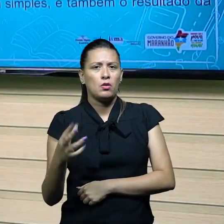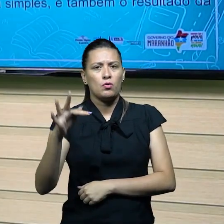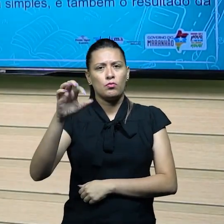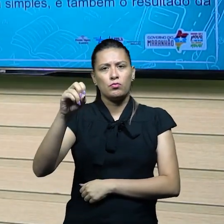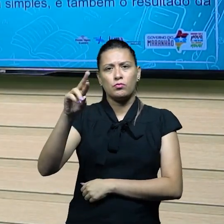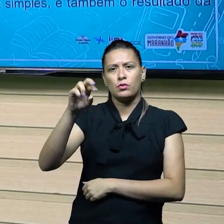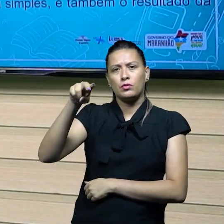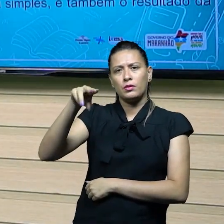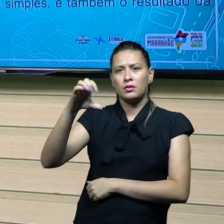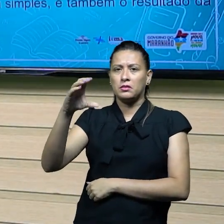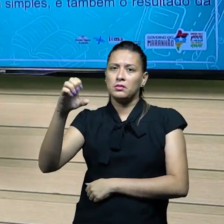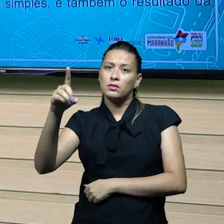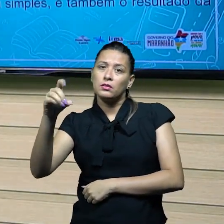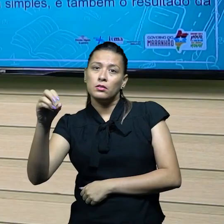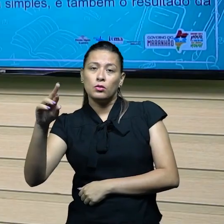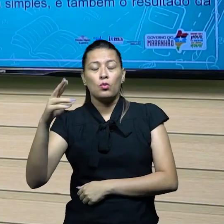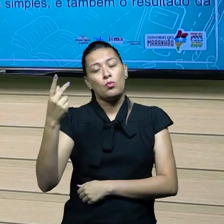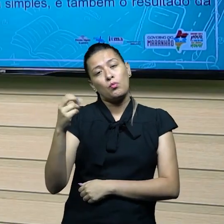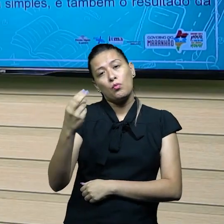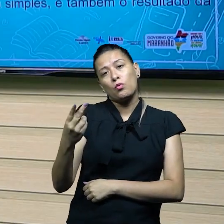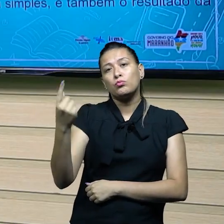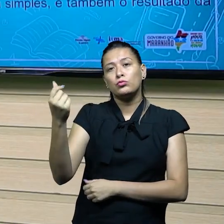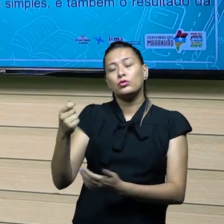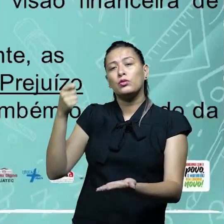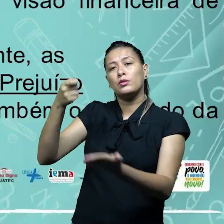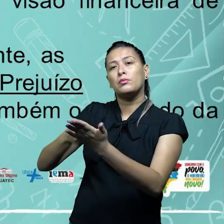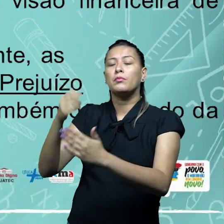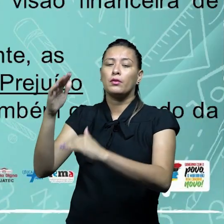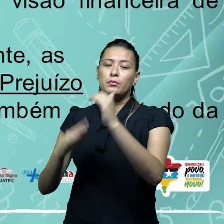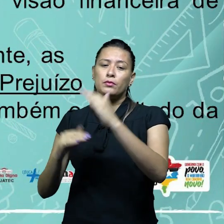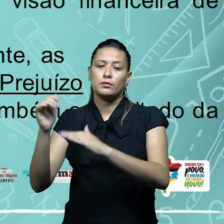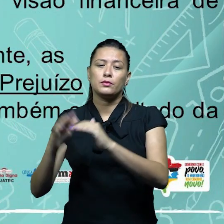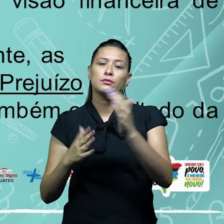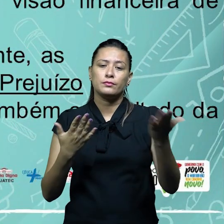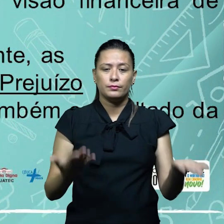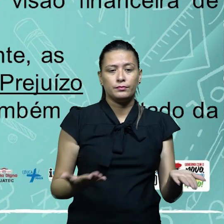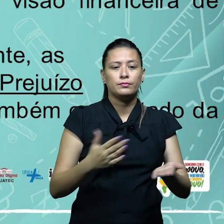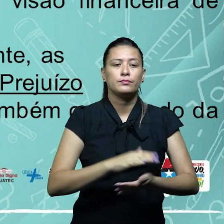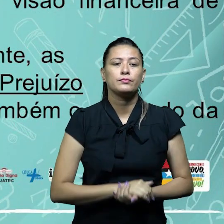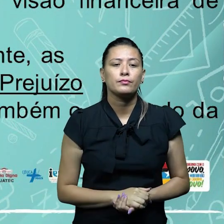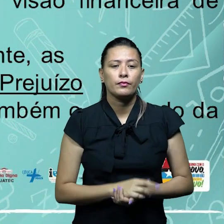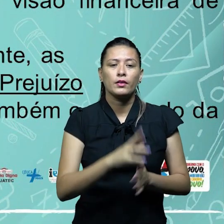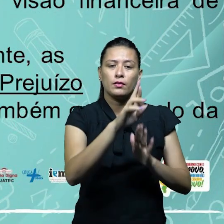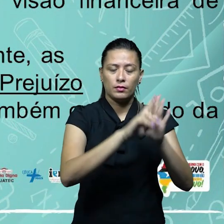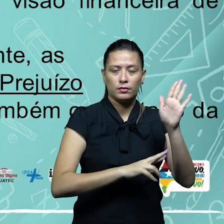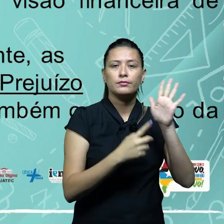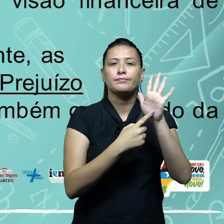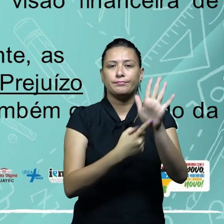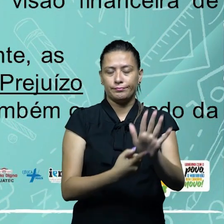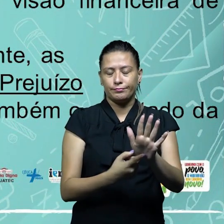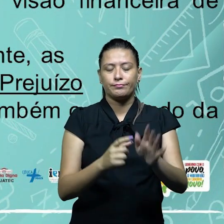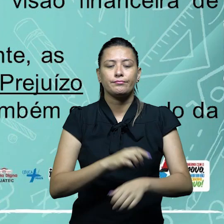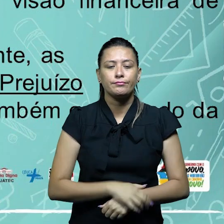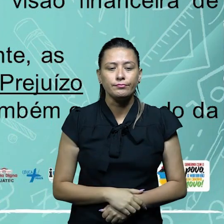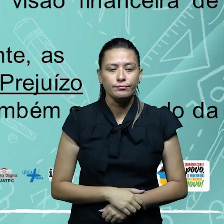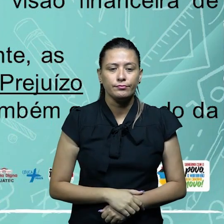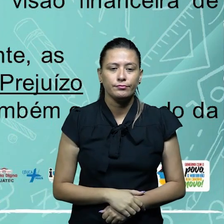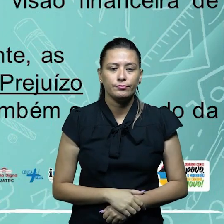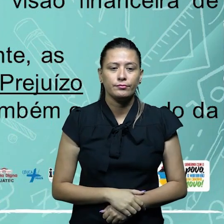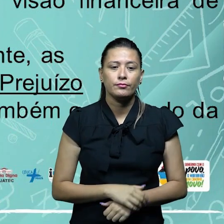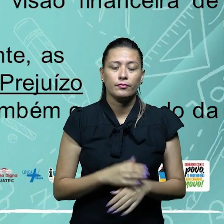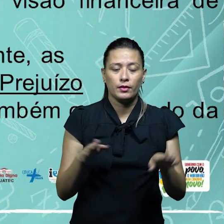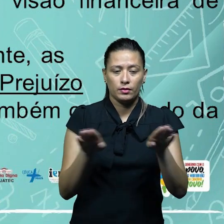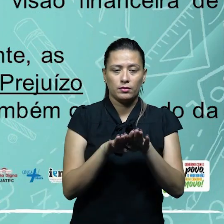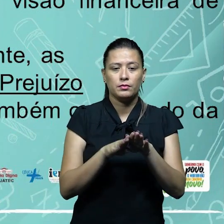Então, tem um relatório de demonstrativo de fluxo de caixa. E também tem a demonstração de resultado, onde ele faz o cálculo bem simples, tá? Ele vai ver